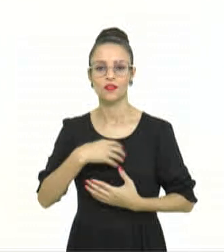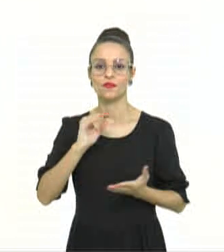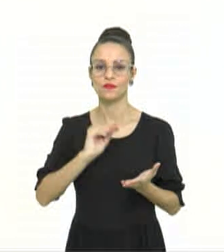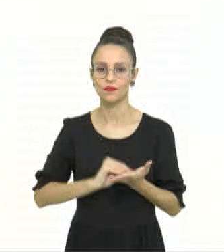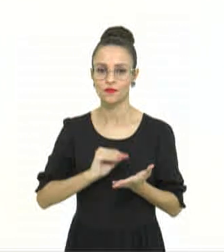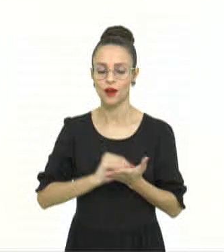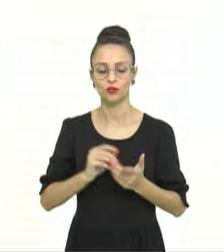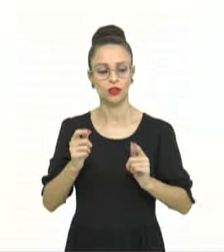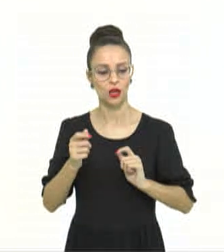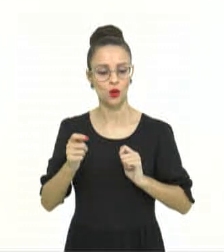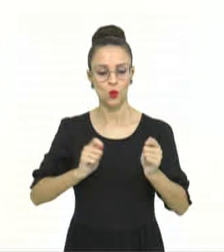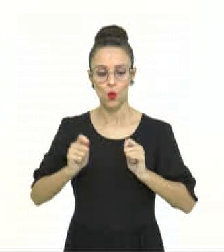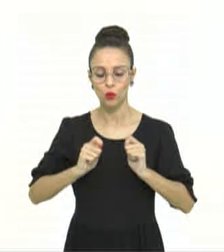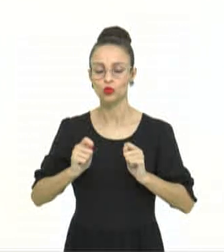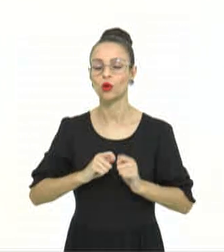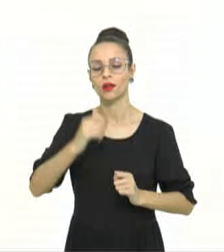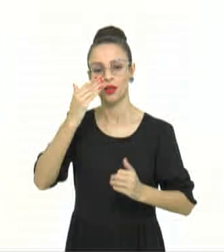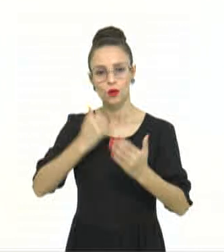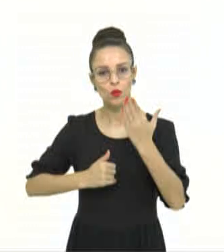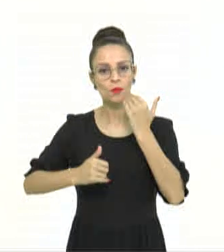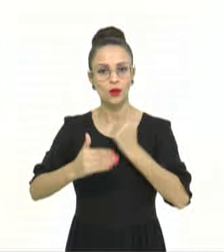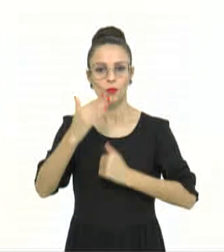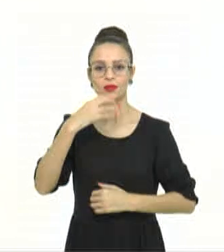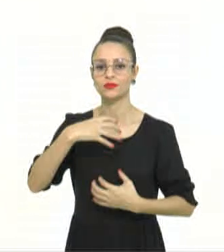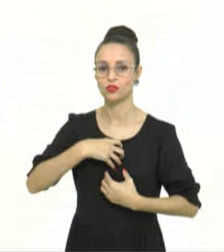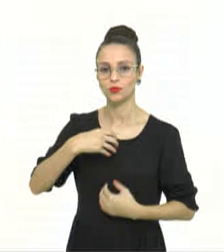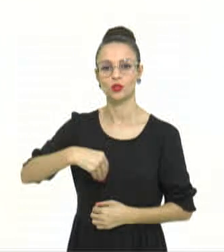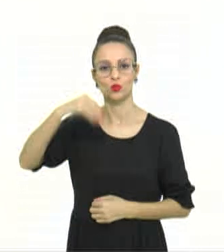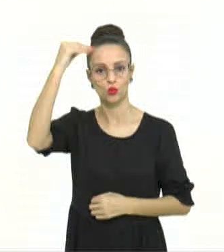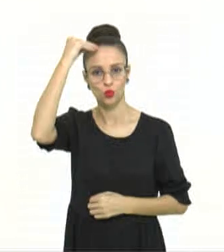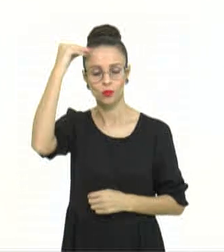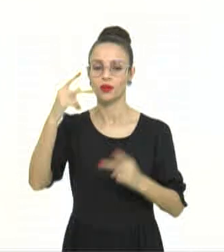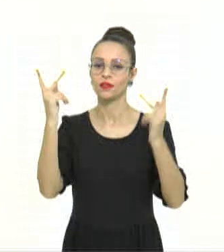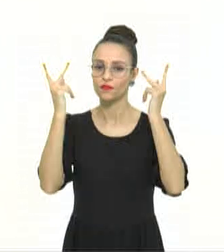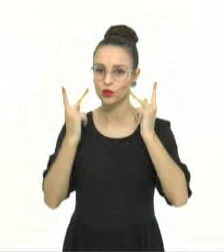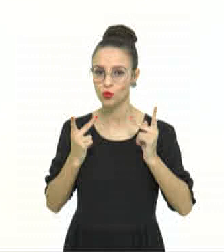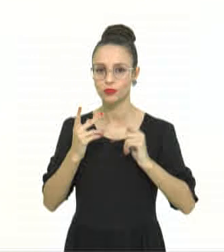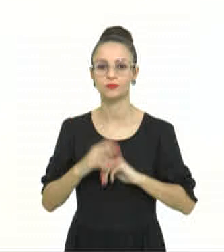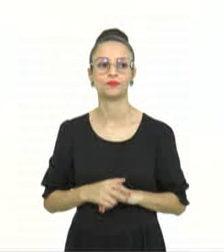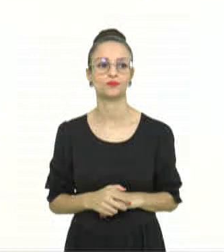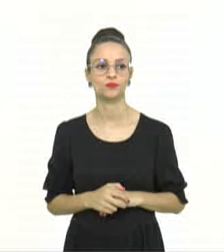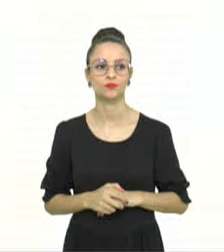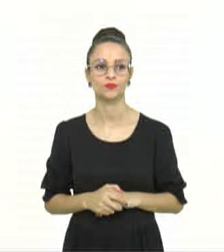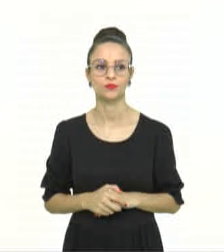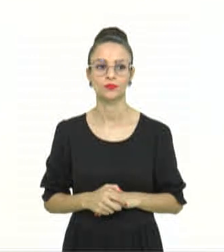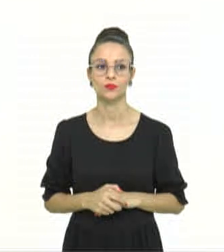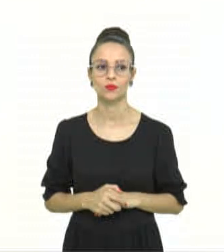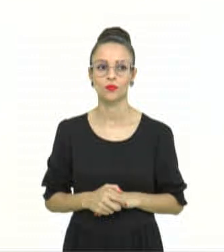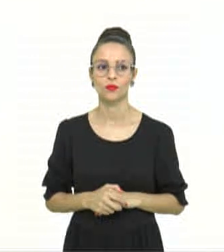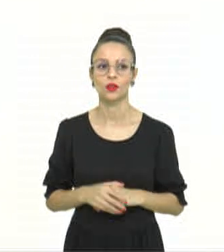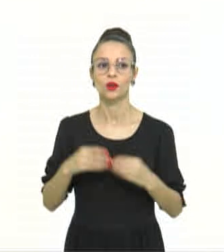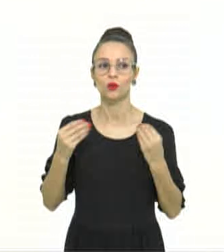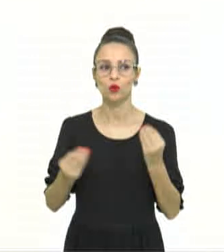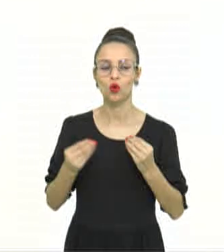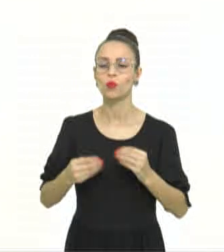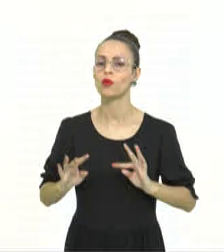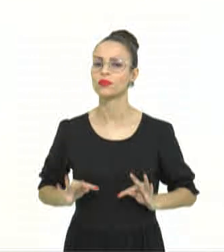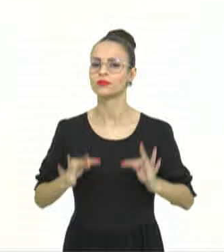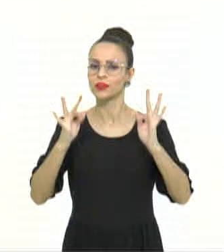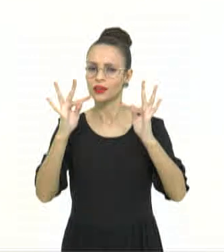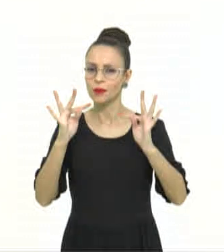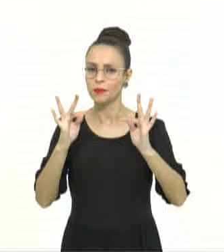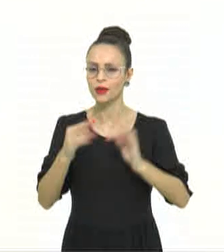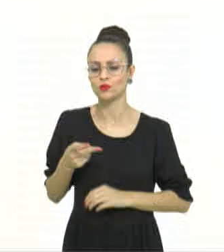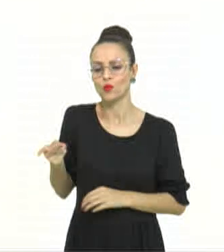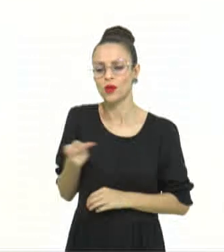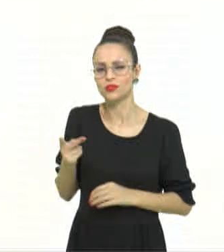de controle sobre o ato de comer, sentimento de culpa e de vergonha. Então, inclui como forma de tratamento da bulimia e da